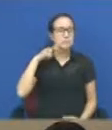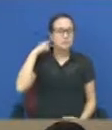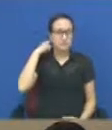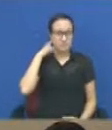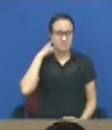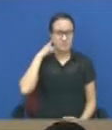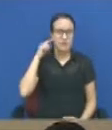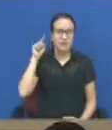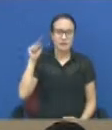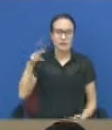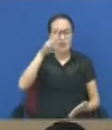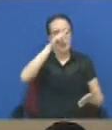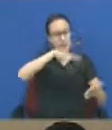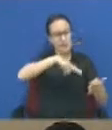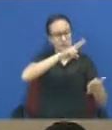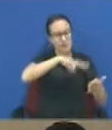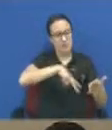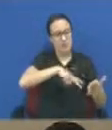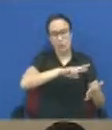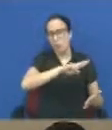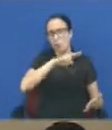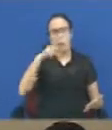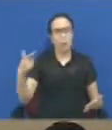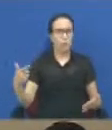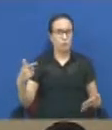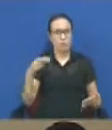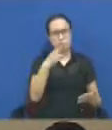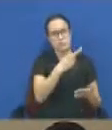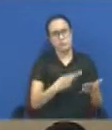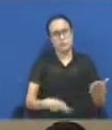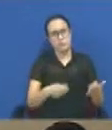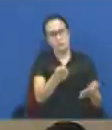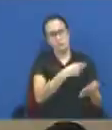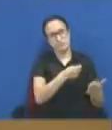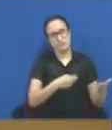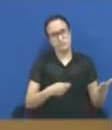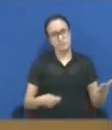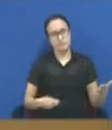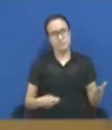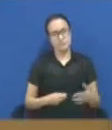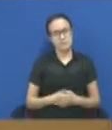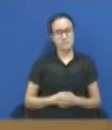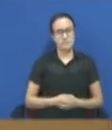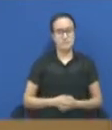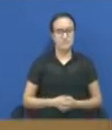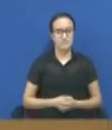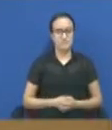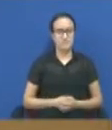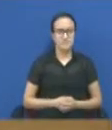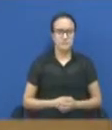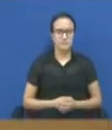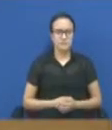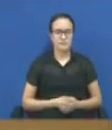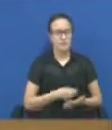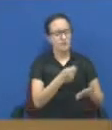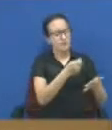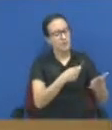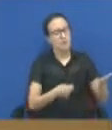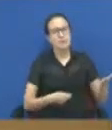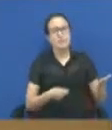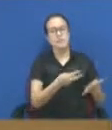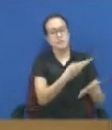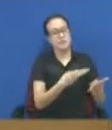para que o mesmo faça a leitura de outro requerimento recebido pela mesa. Requerimento. Requeremos a presidência da